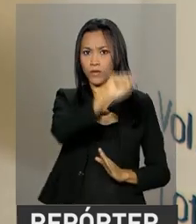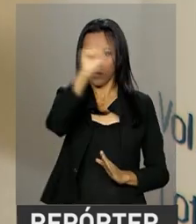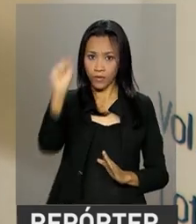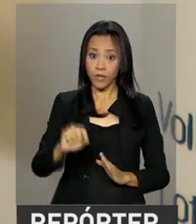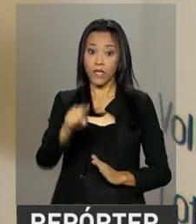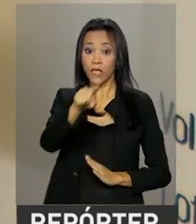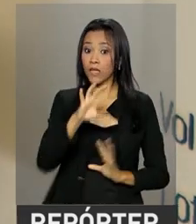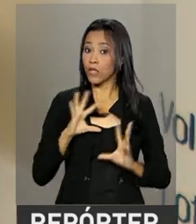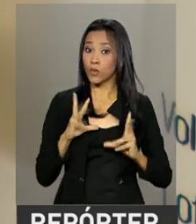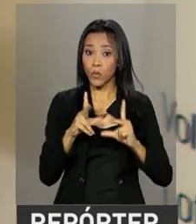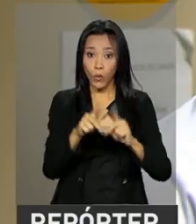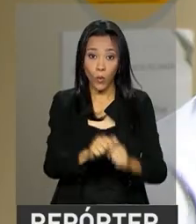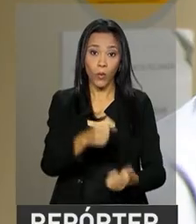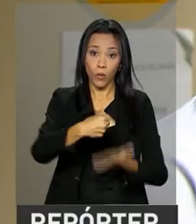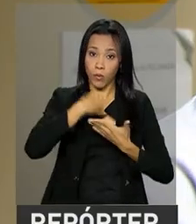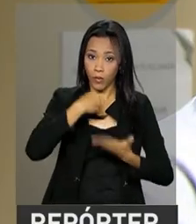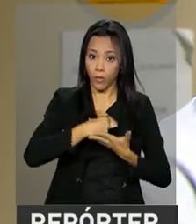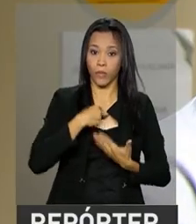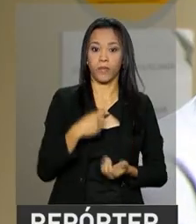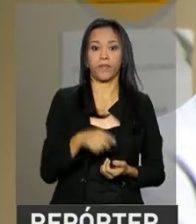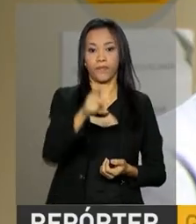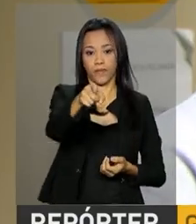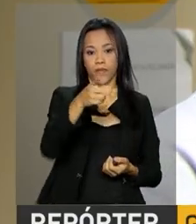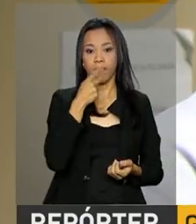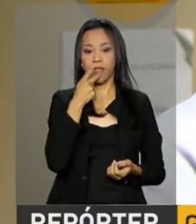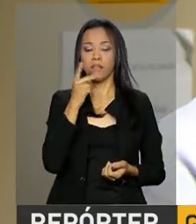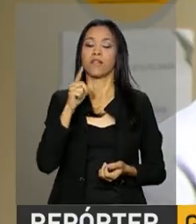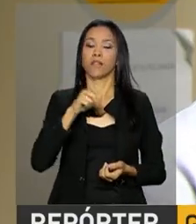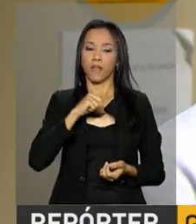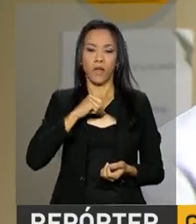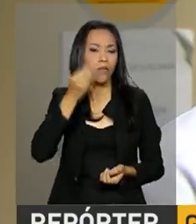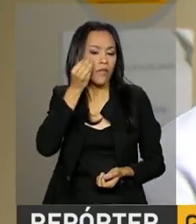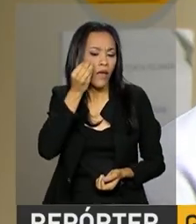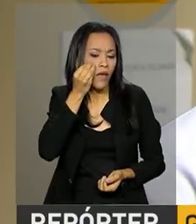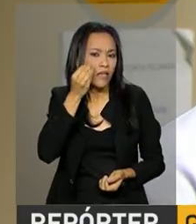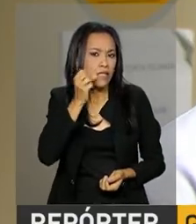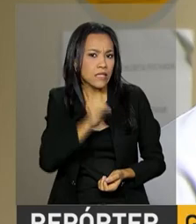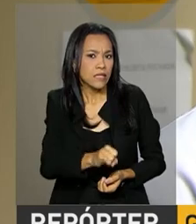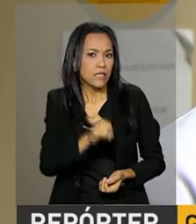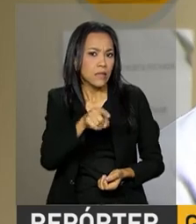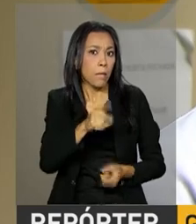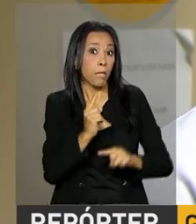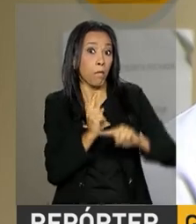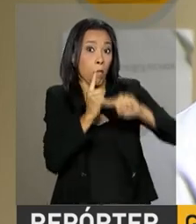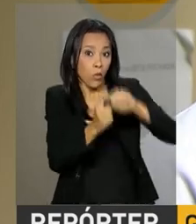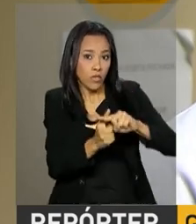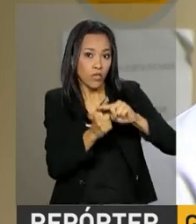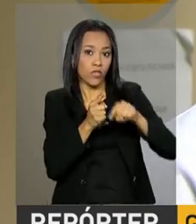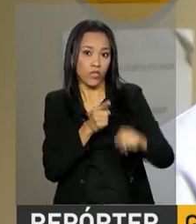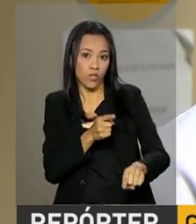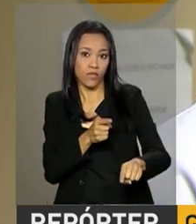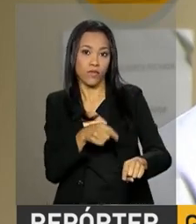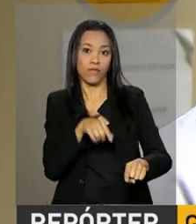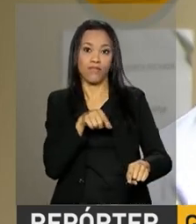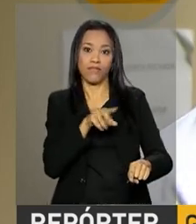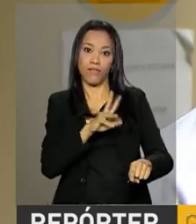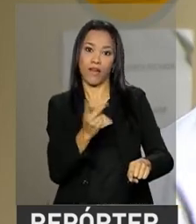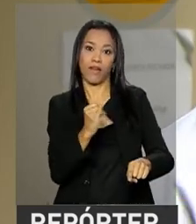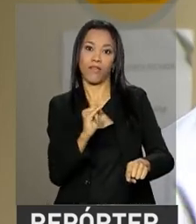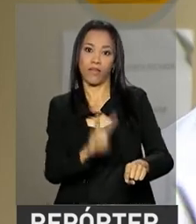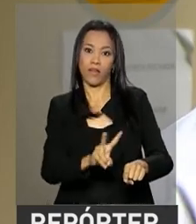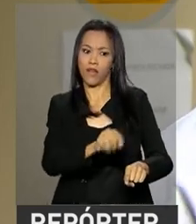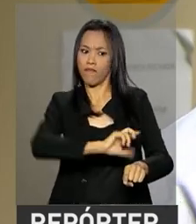recebe toda a assistência. a gente faz o teste. Se o resultado do teste de HIV deu positivo, ele nunca é